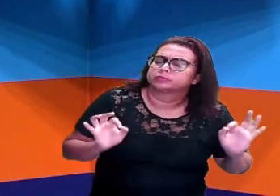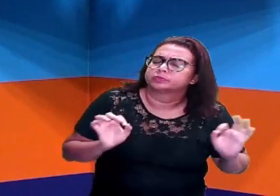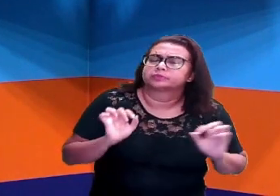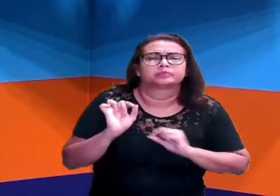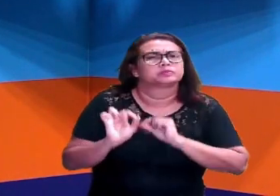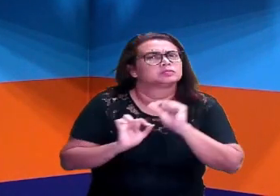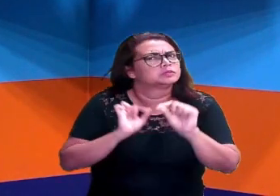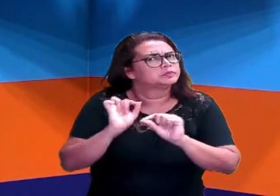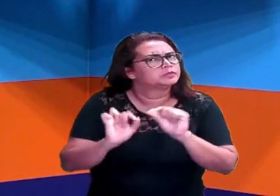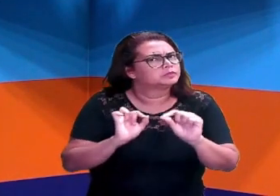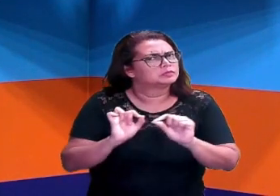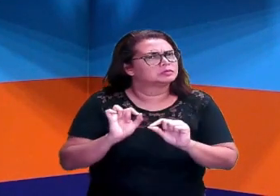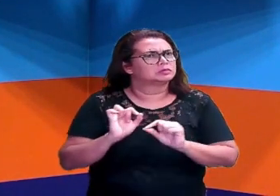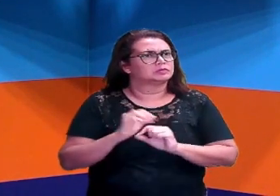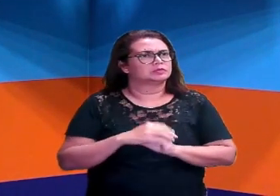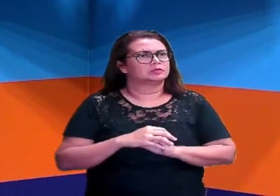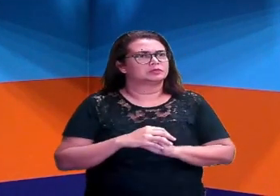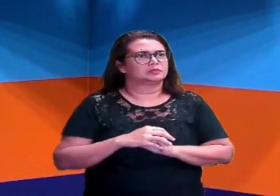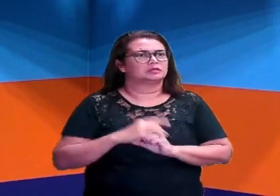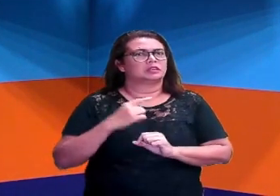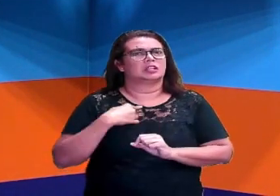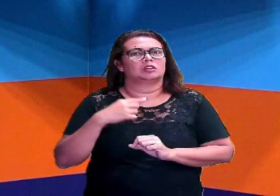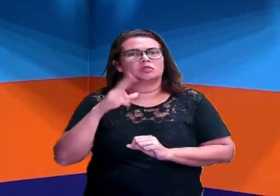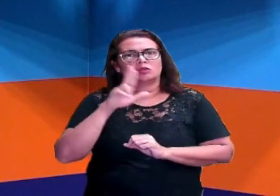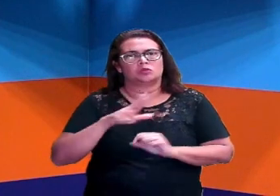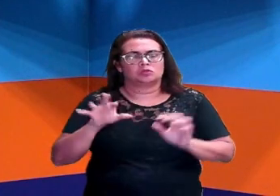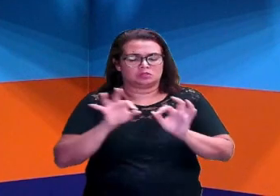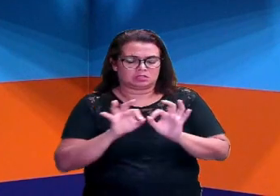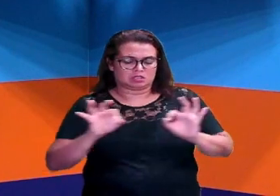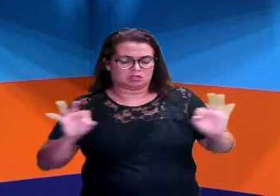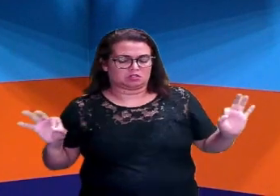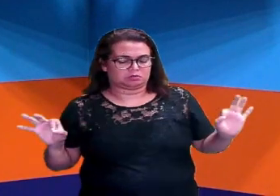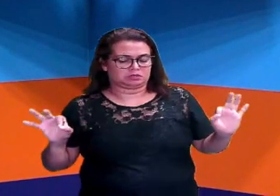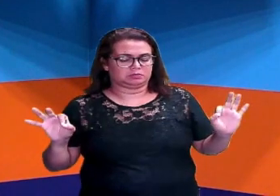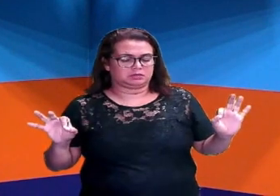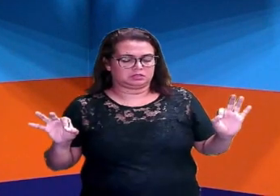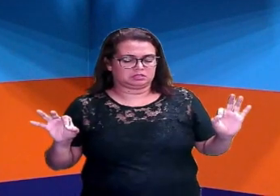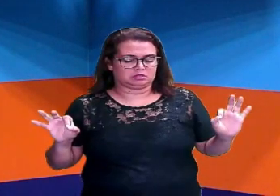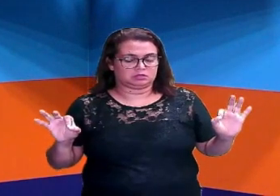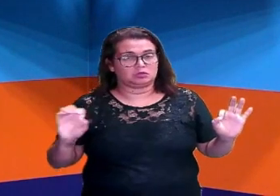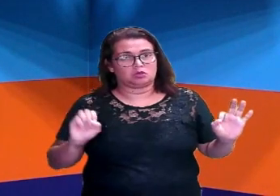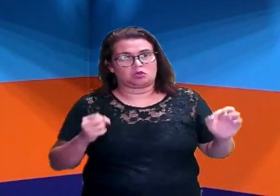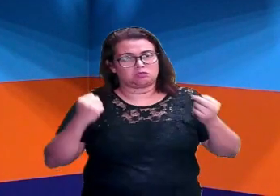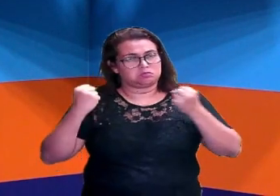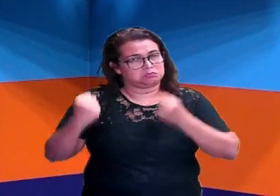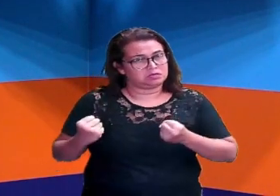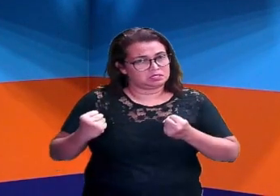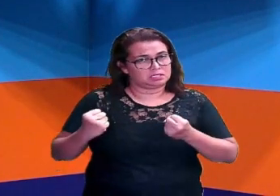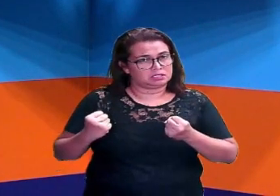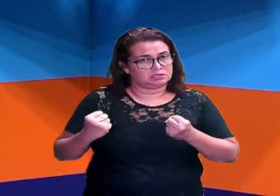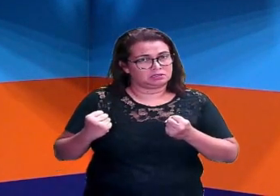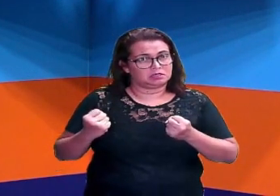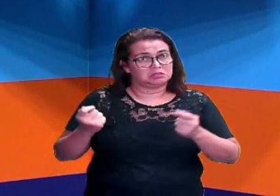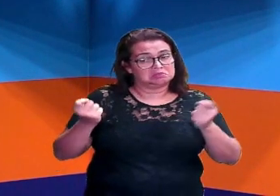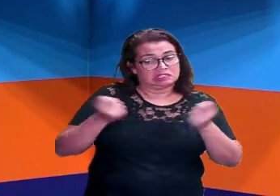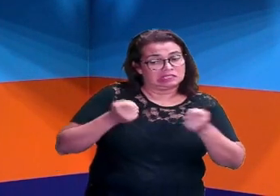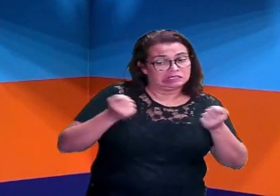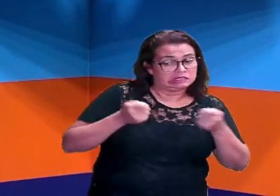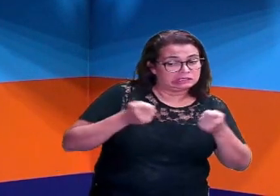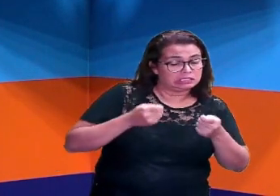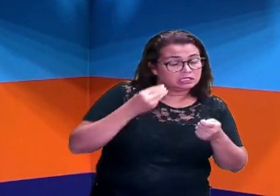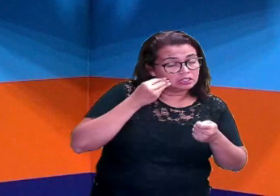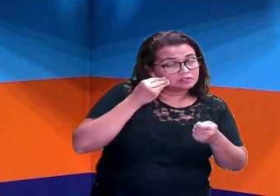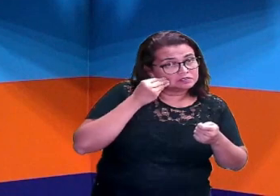Então, se eu vou trabalhar com medida de comprimento, se eu vou trabalhar com a medida de massa, com a medida de capacidade, então eu tenho